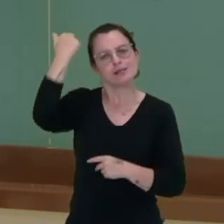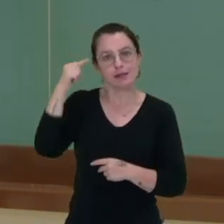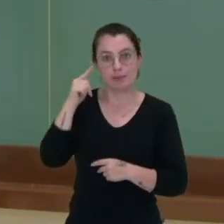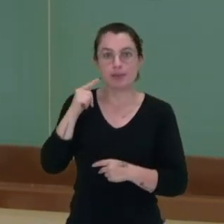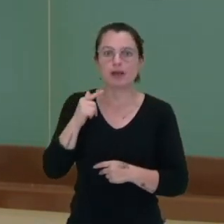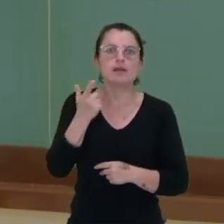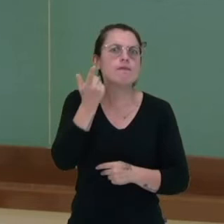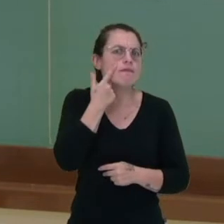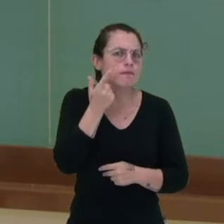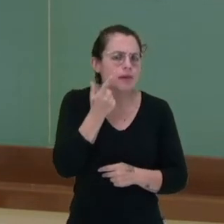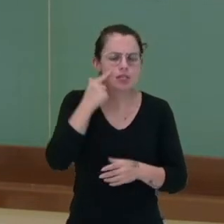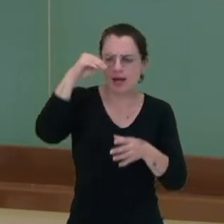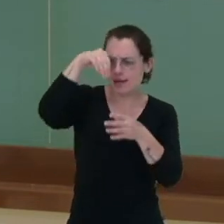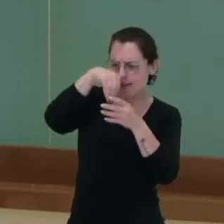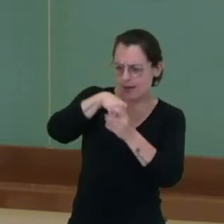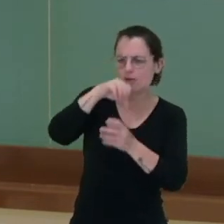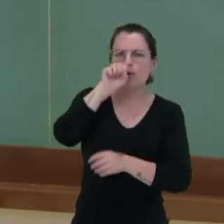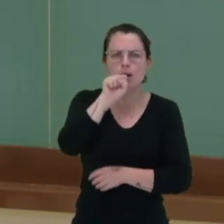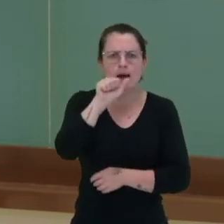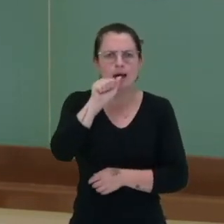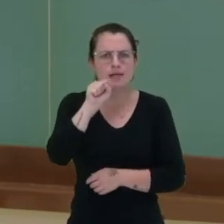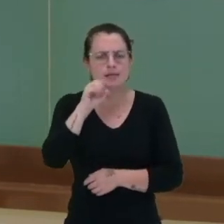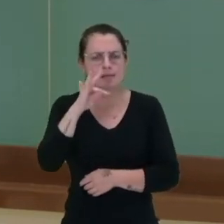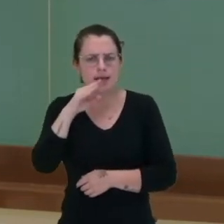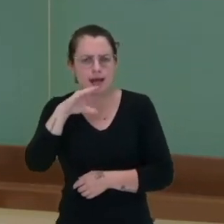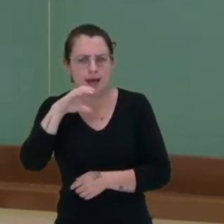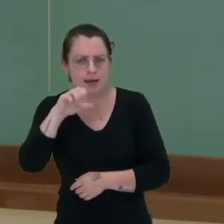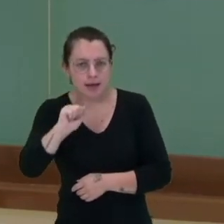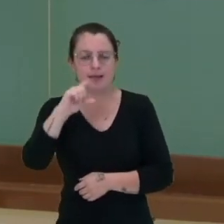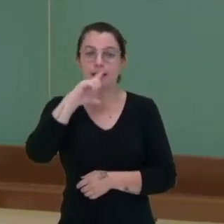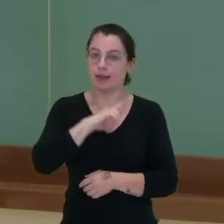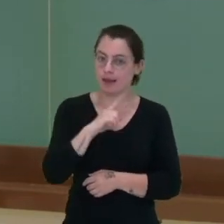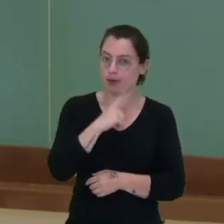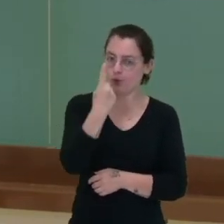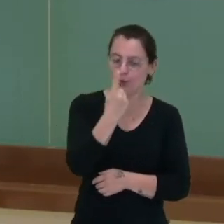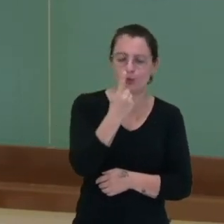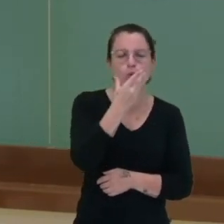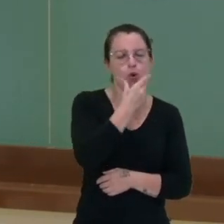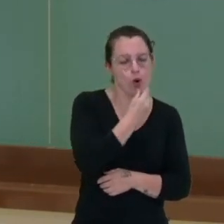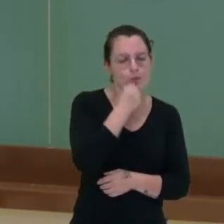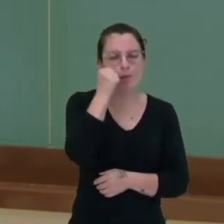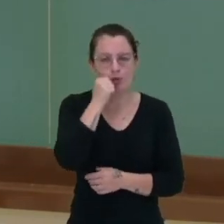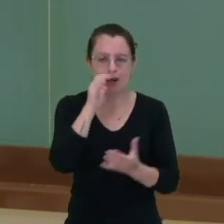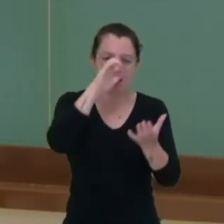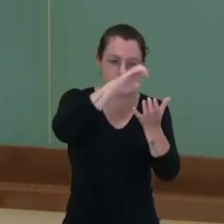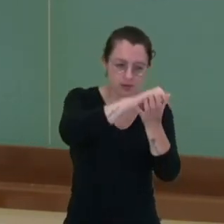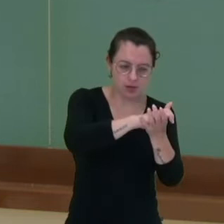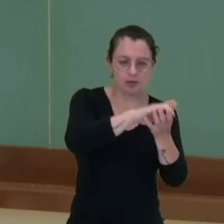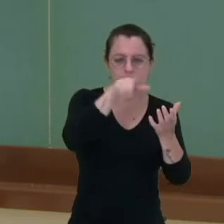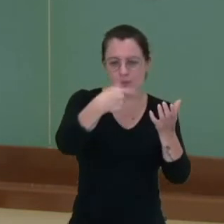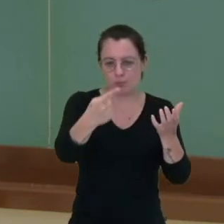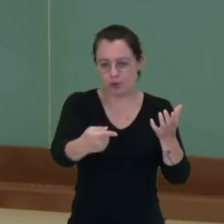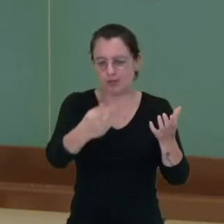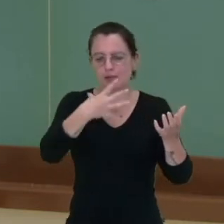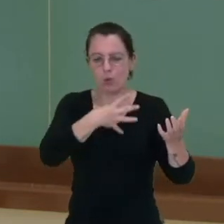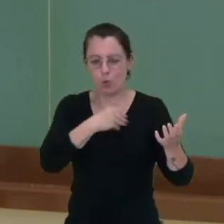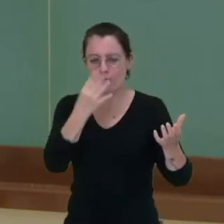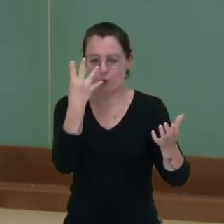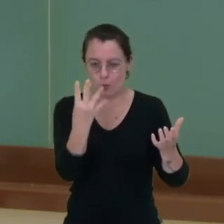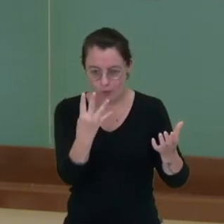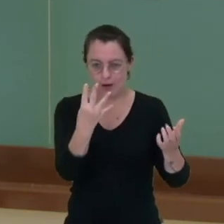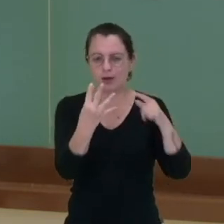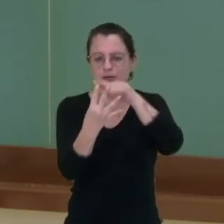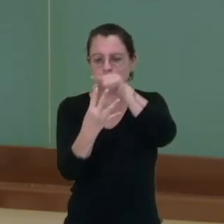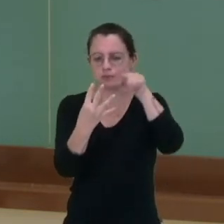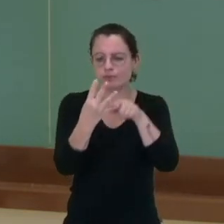temos um casal que teve 4 filhos e a partir daí começam, né, a criação do mundo e de todas as coisas que habitam o